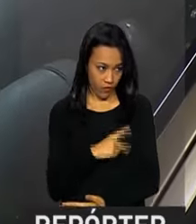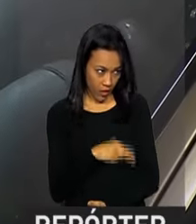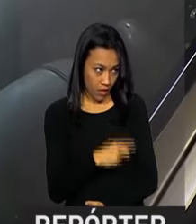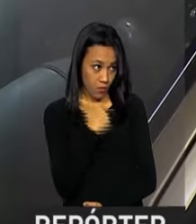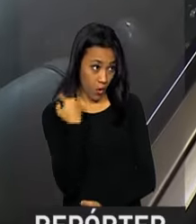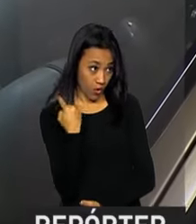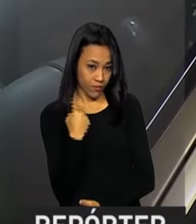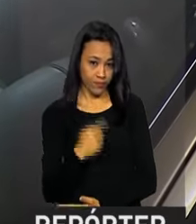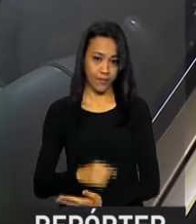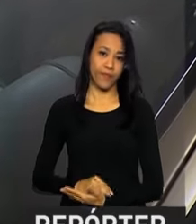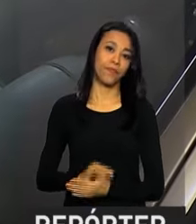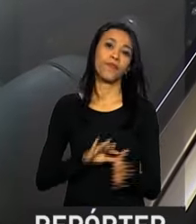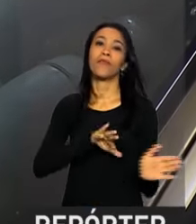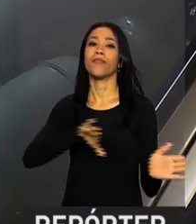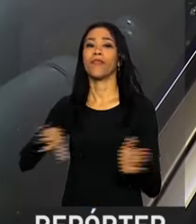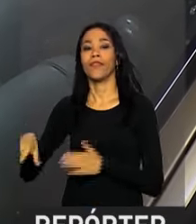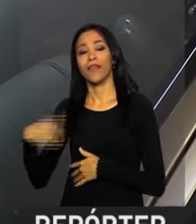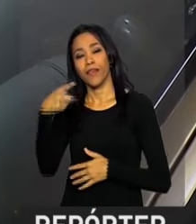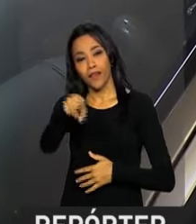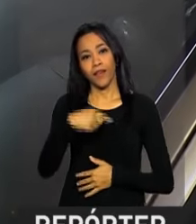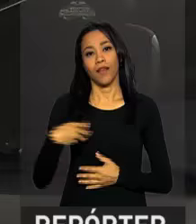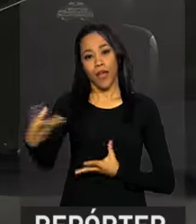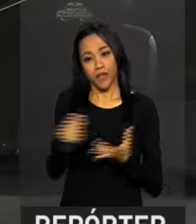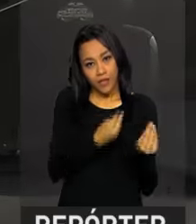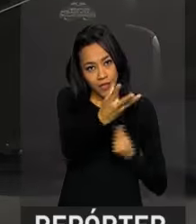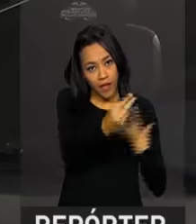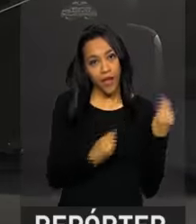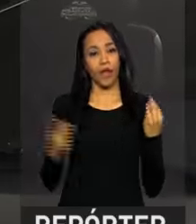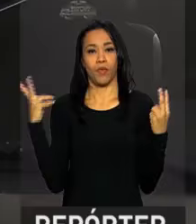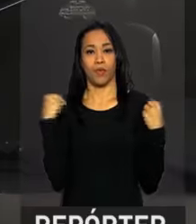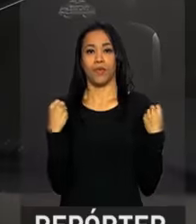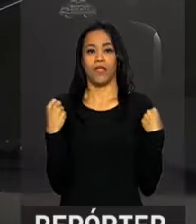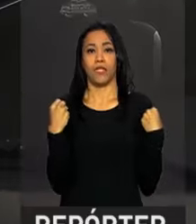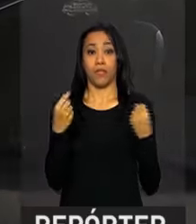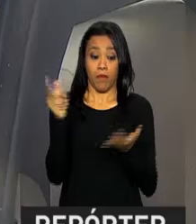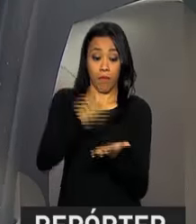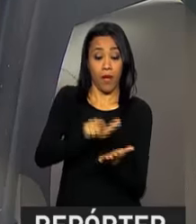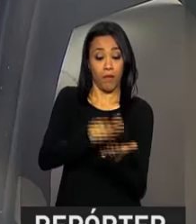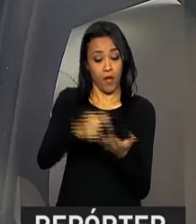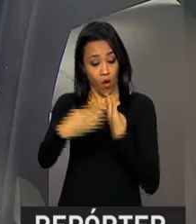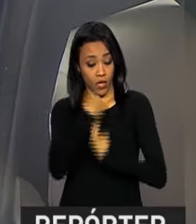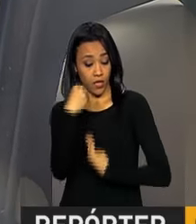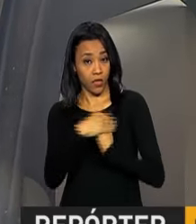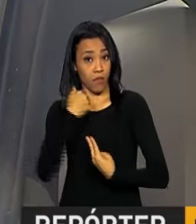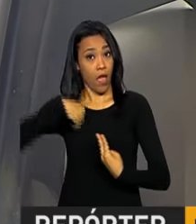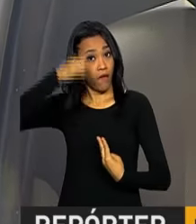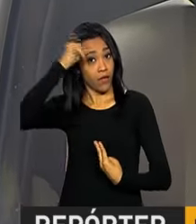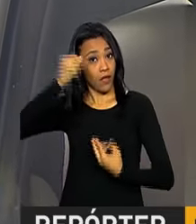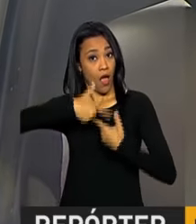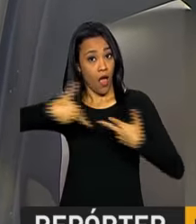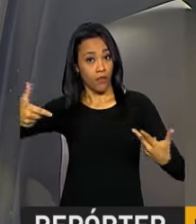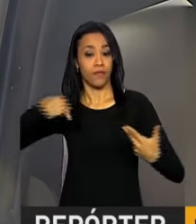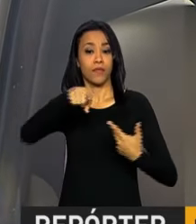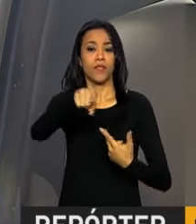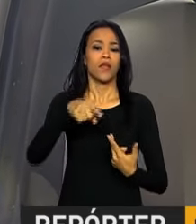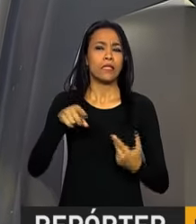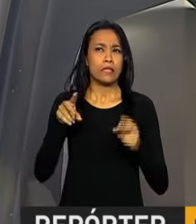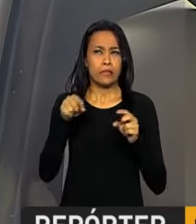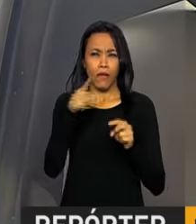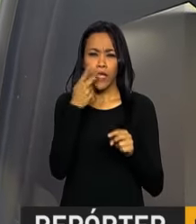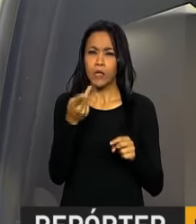Os motoristas também recebem material educativo e aprovam a iniciativa. É uma forma lúdica de tratar um